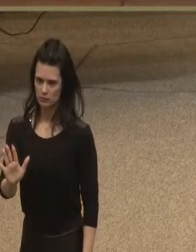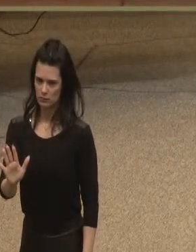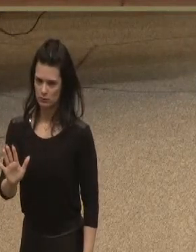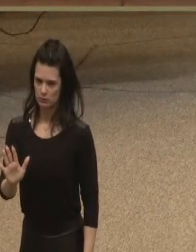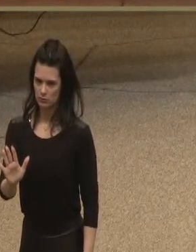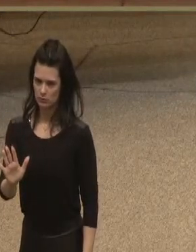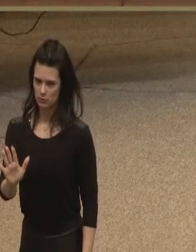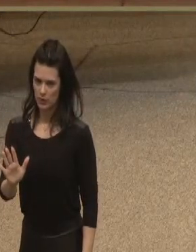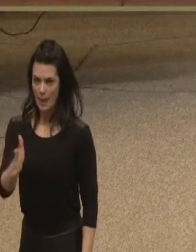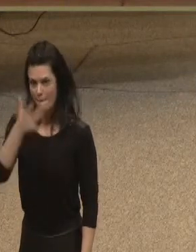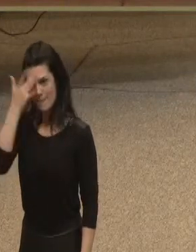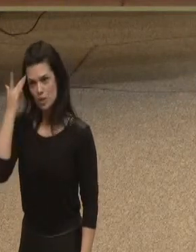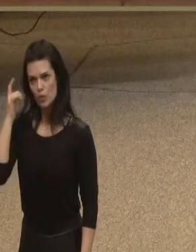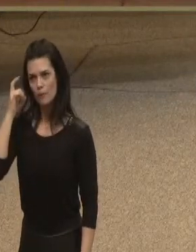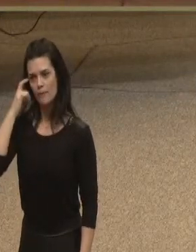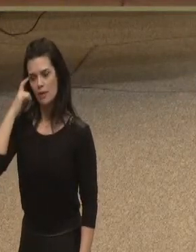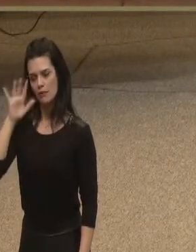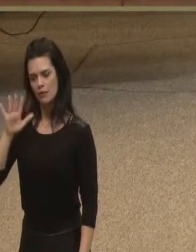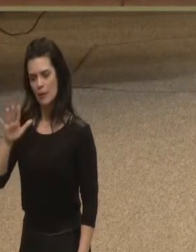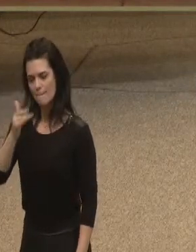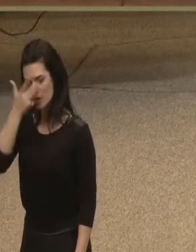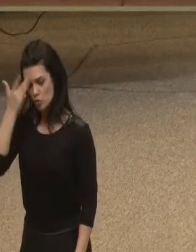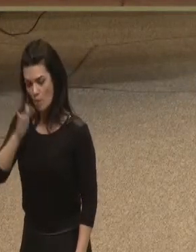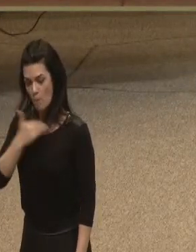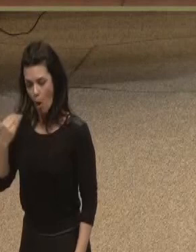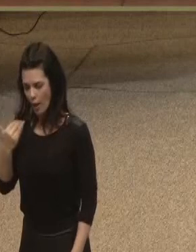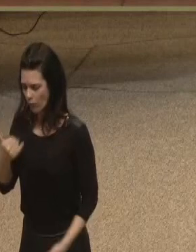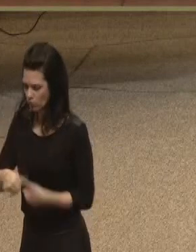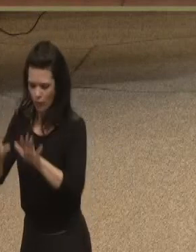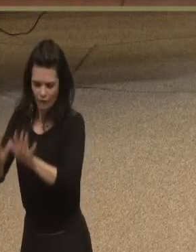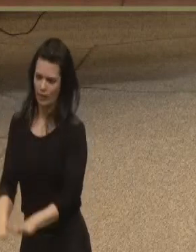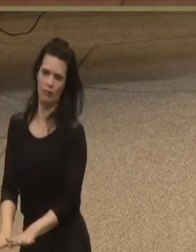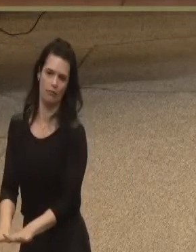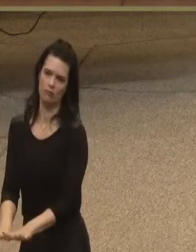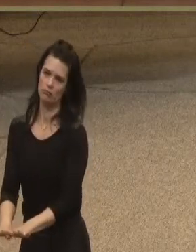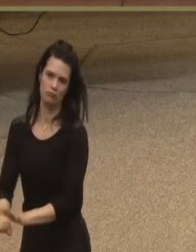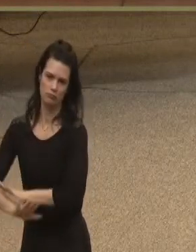alma. Saduceus não acreditavam na